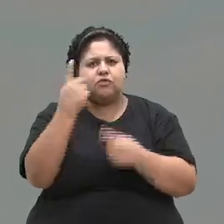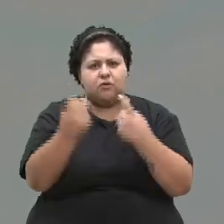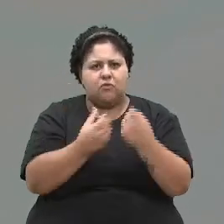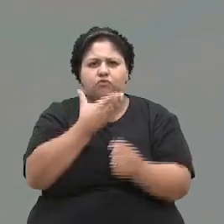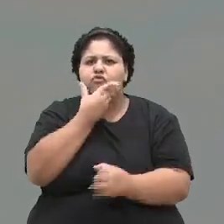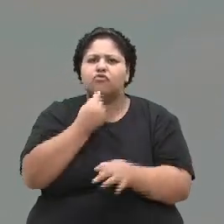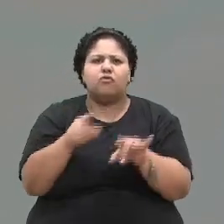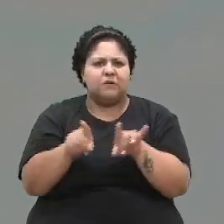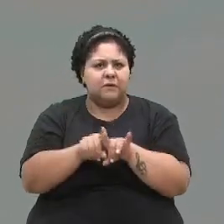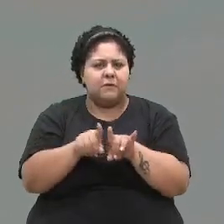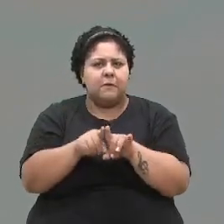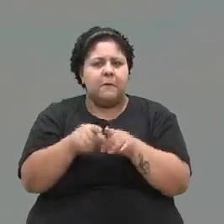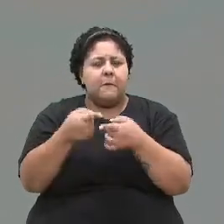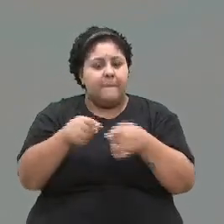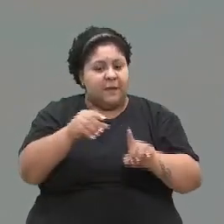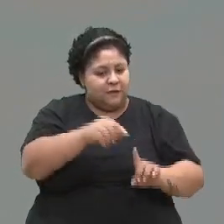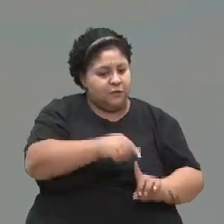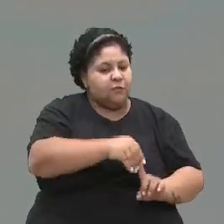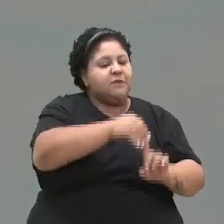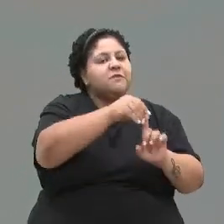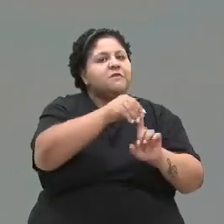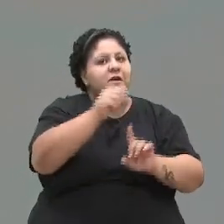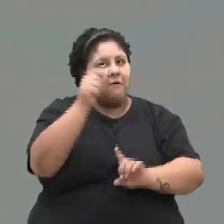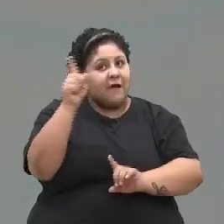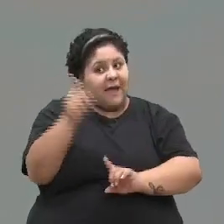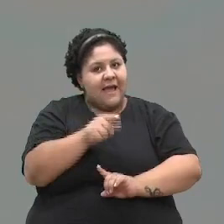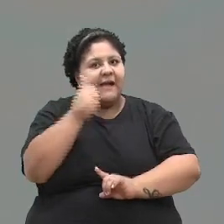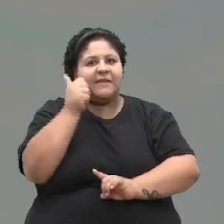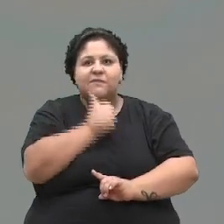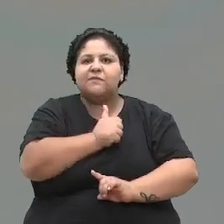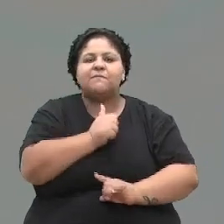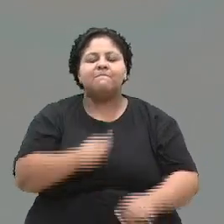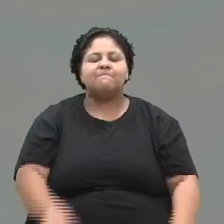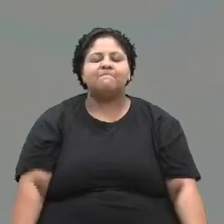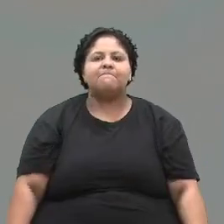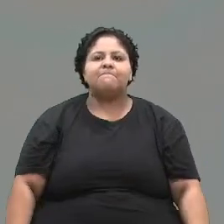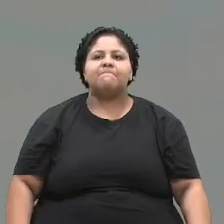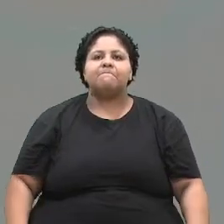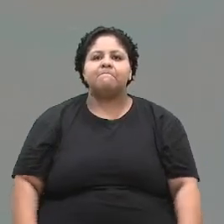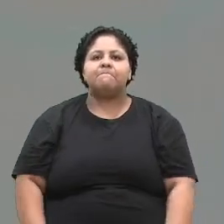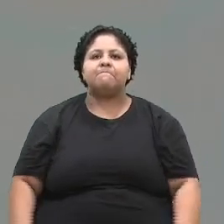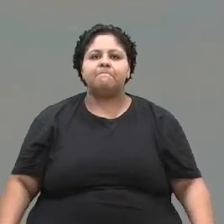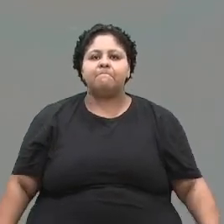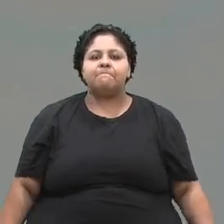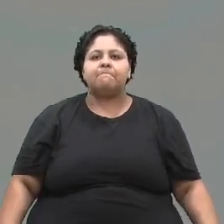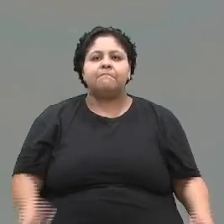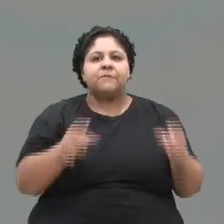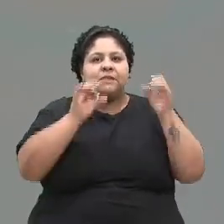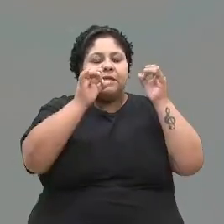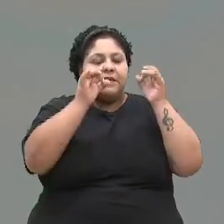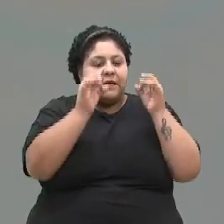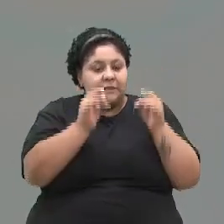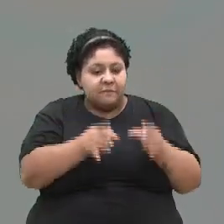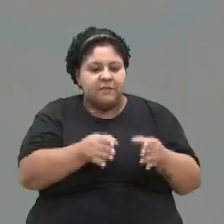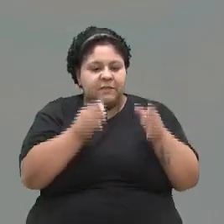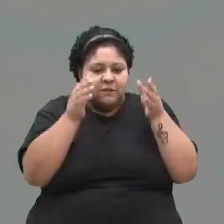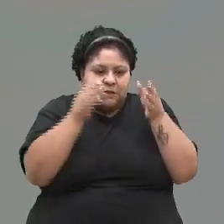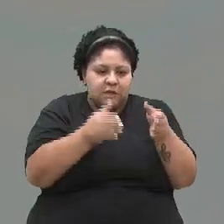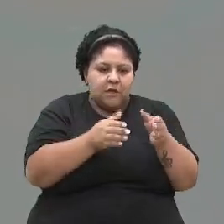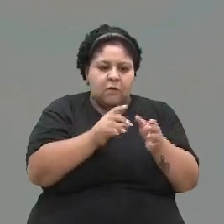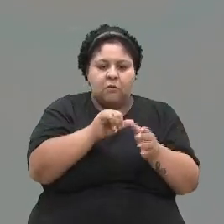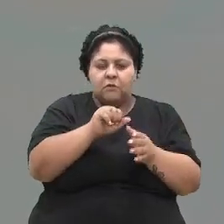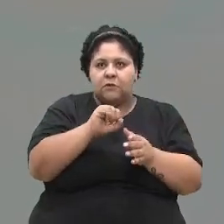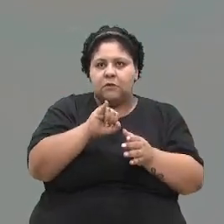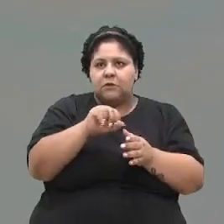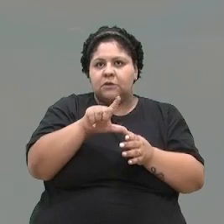os protagonismos é das mulheres, em especial a Silvana e Eremi, que estão aqui